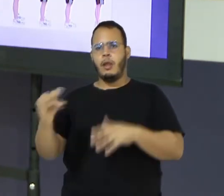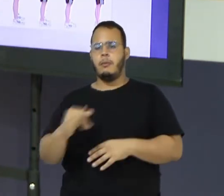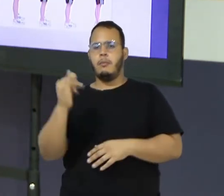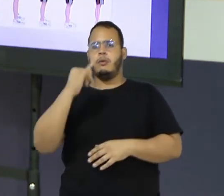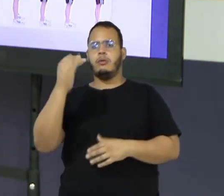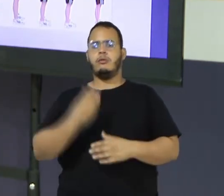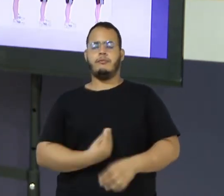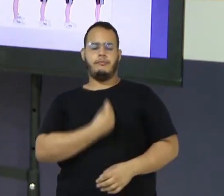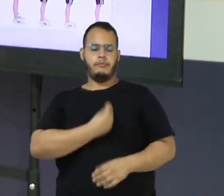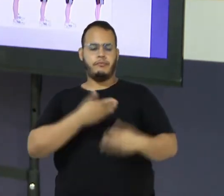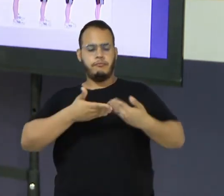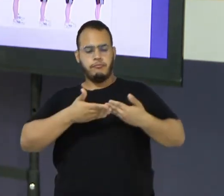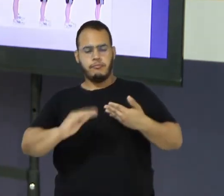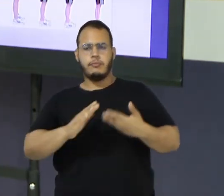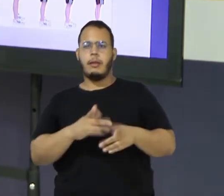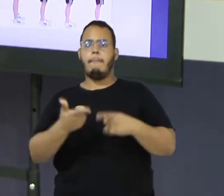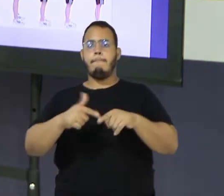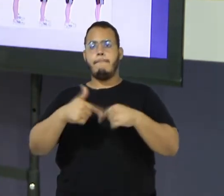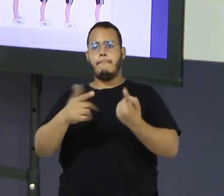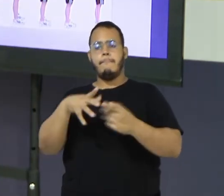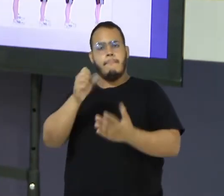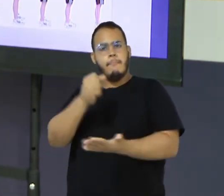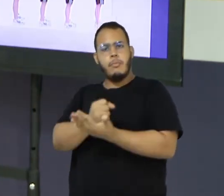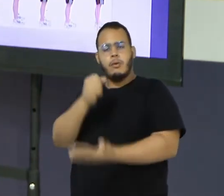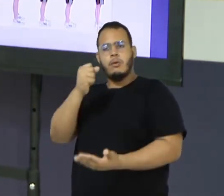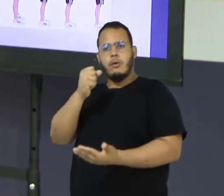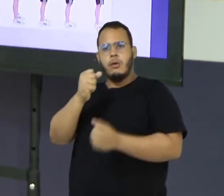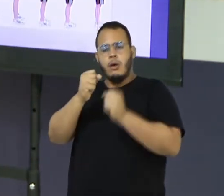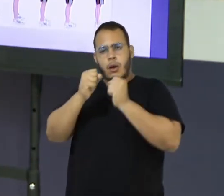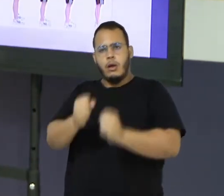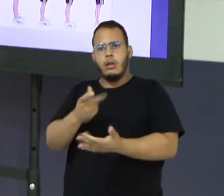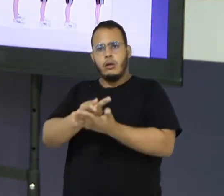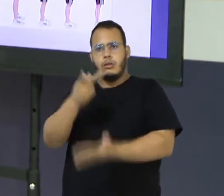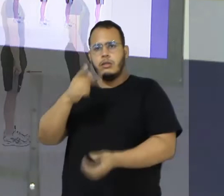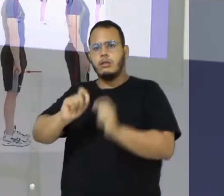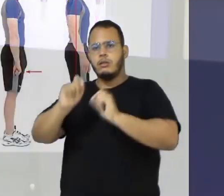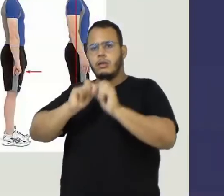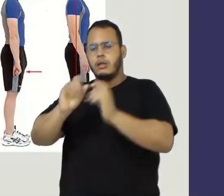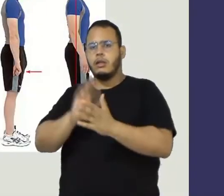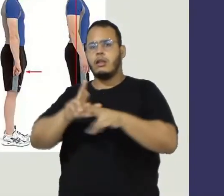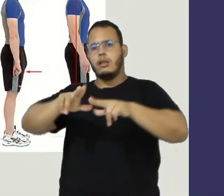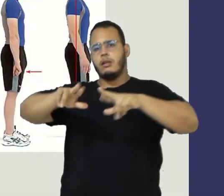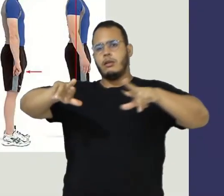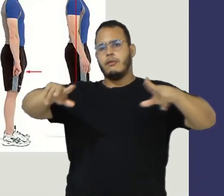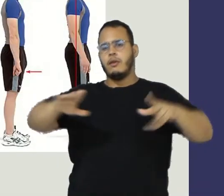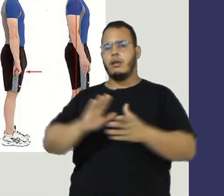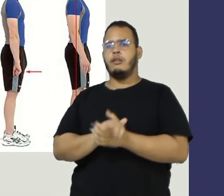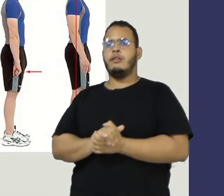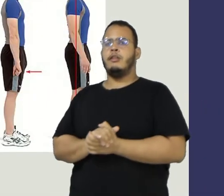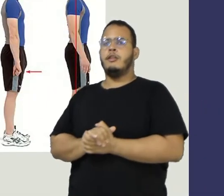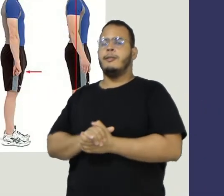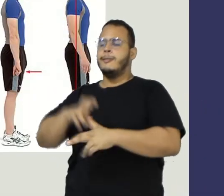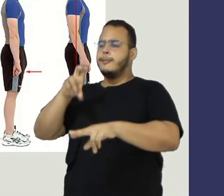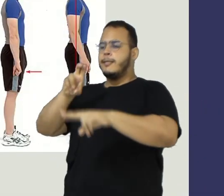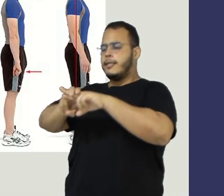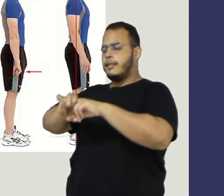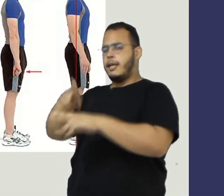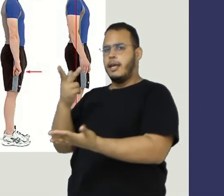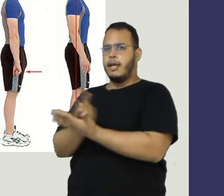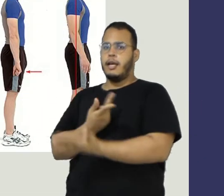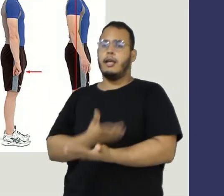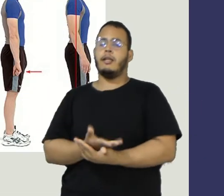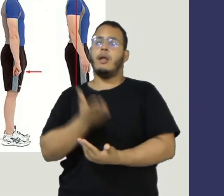nossa sobrevivência e pode ser afetado por diferentes fatores, tais como a postura inadequada, a